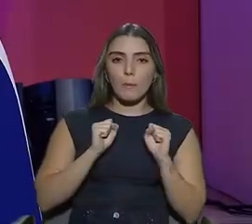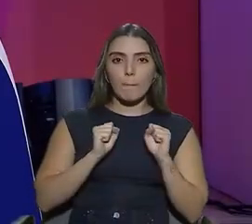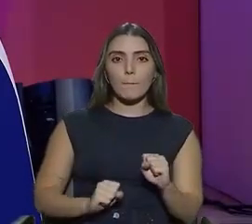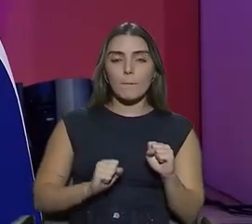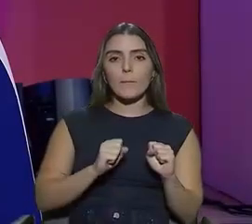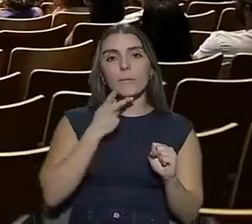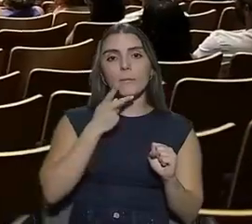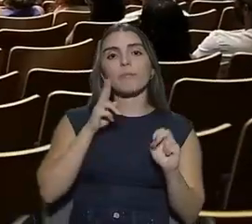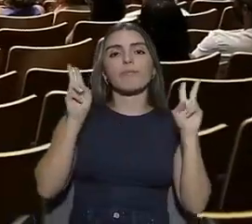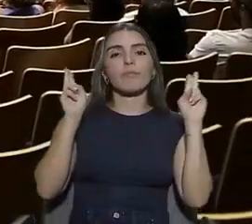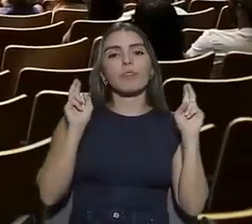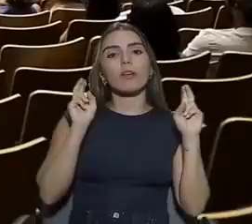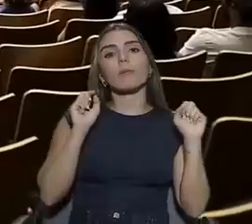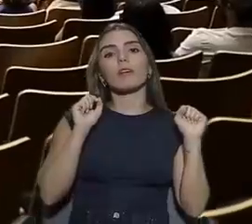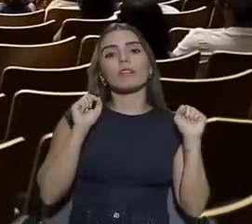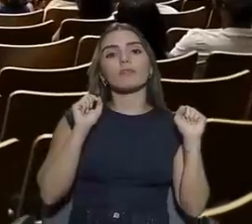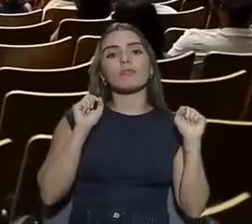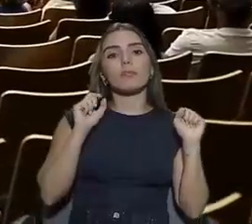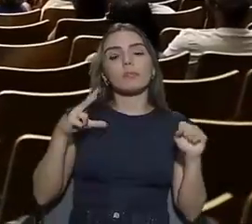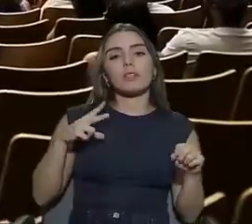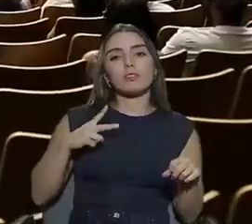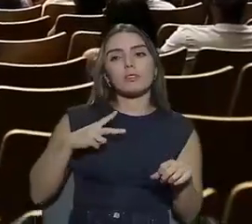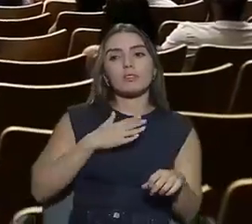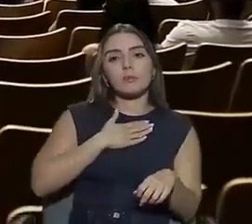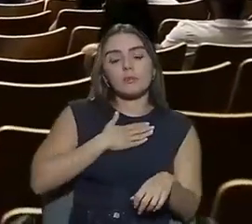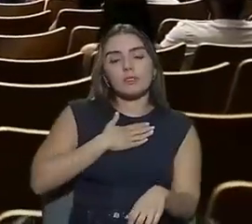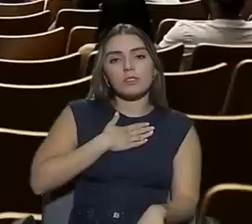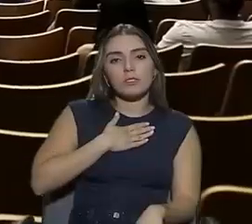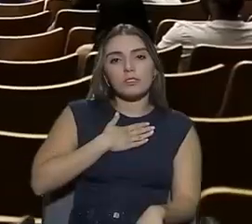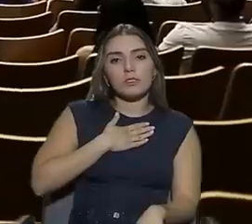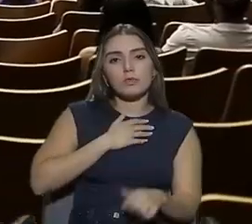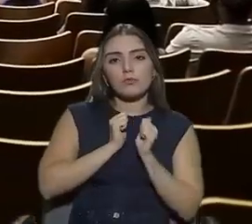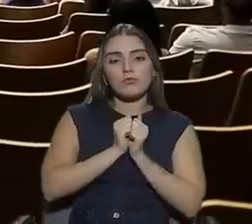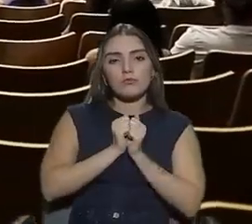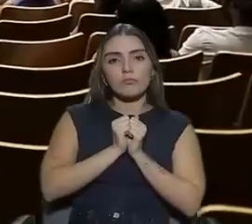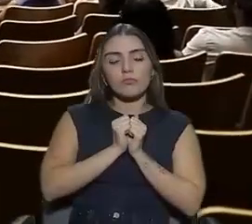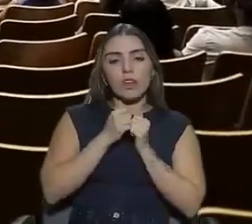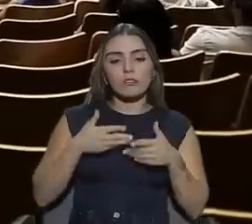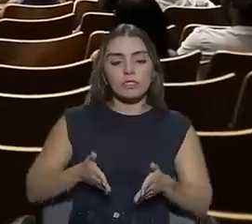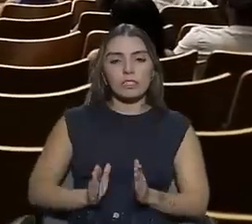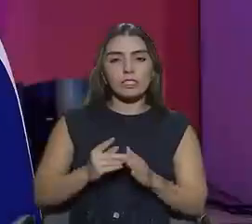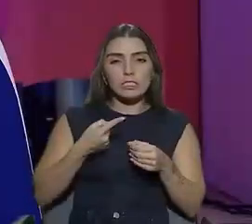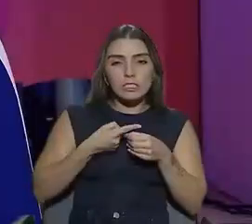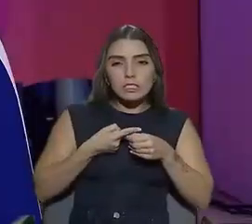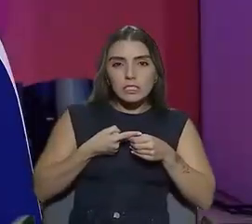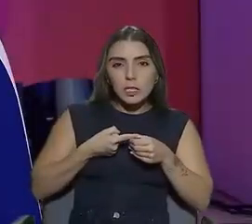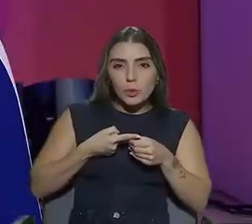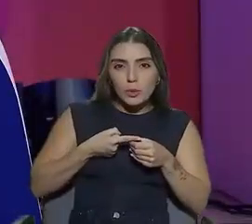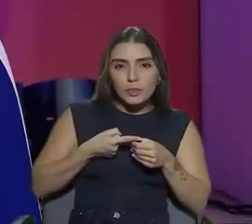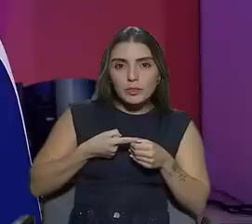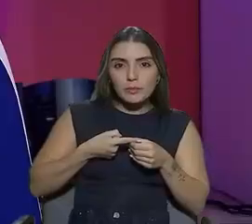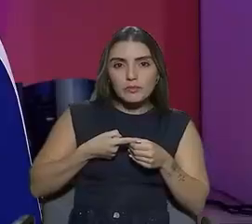me acompanha. Eu sou uma pessoa que nasci no interior, eu falo isso sempre, assim como Marcelino,